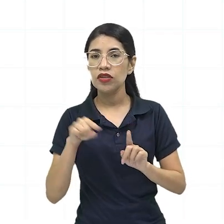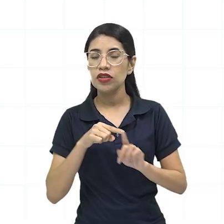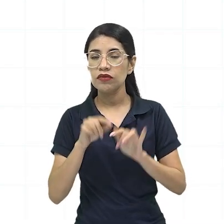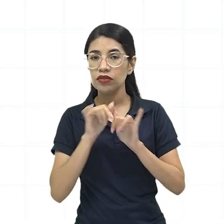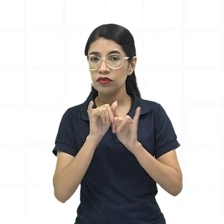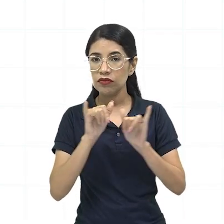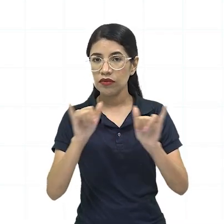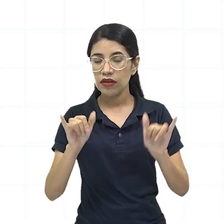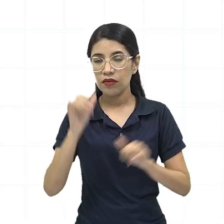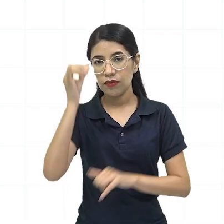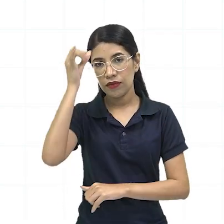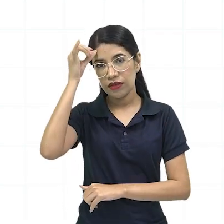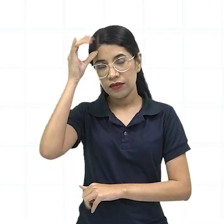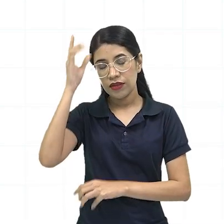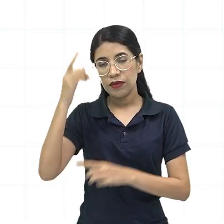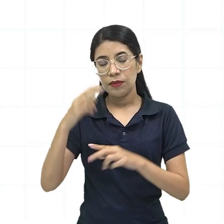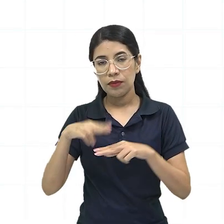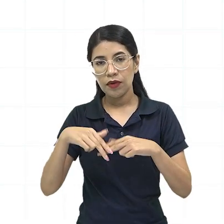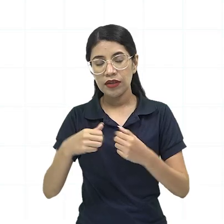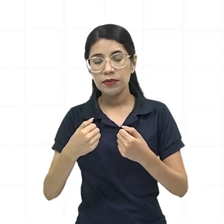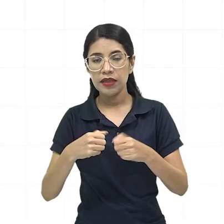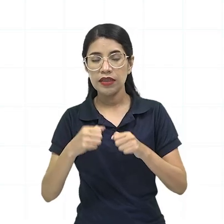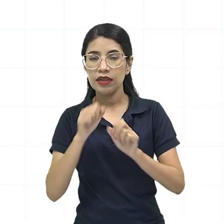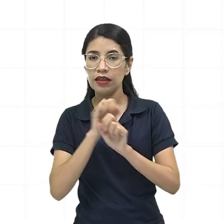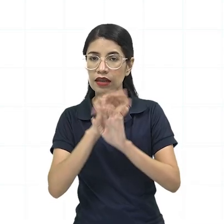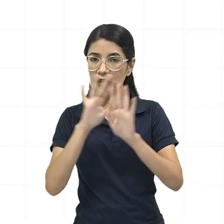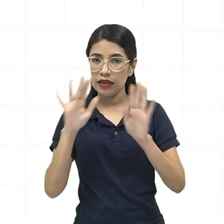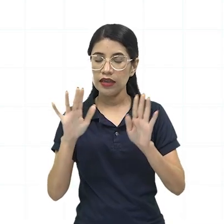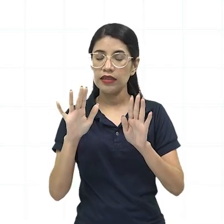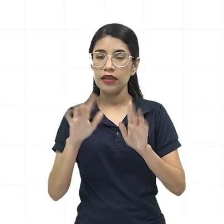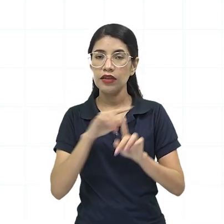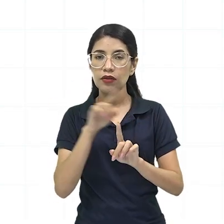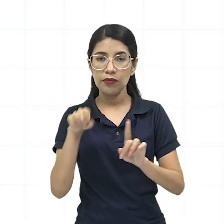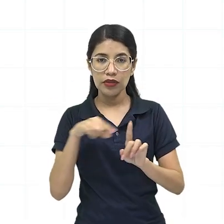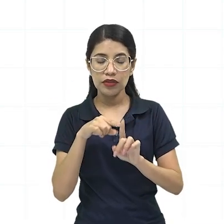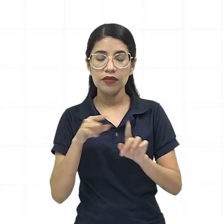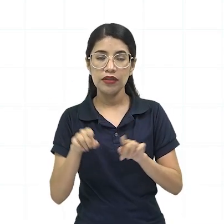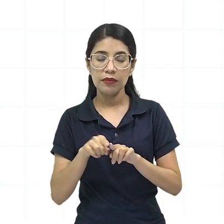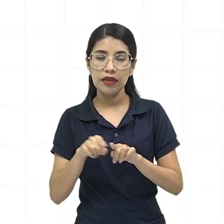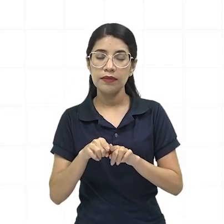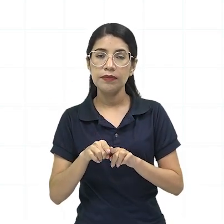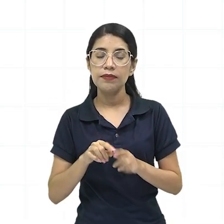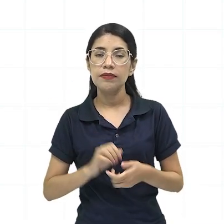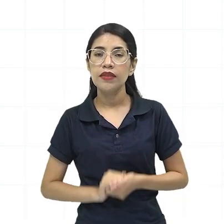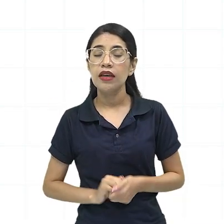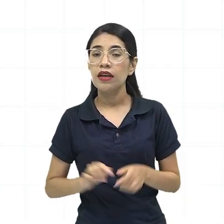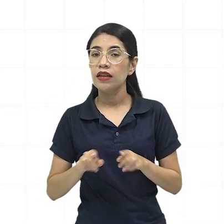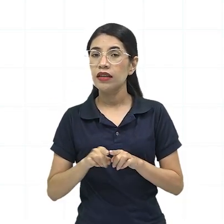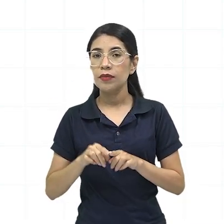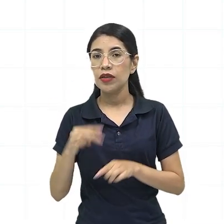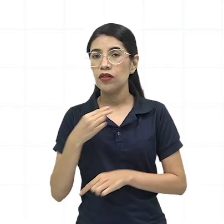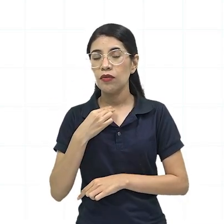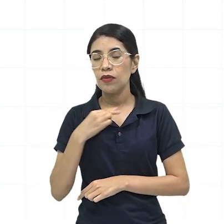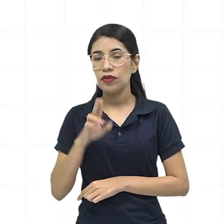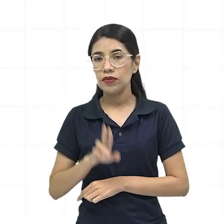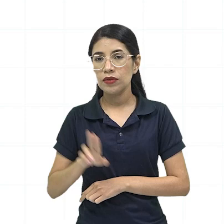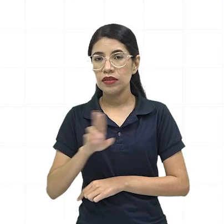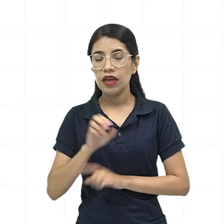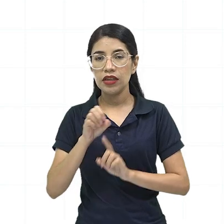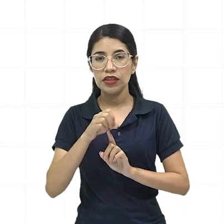conhecimento. Por isso que eu tenho que ser clara e objetiva. Com isso, eu também não posso utilizar o que a gente acabou de